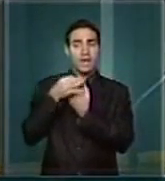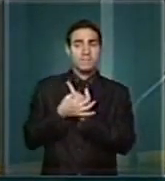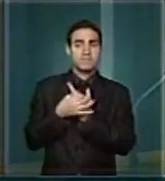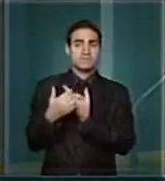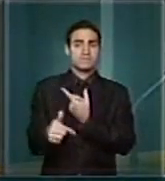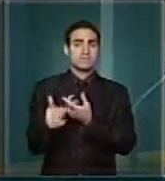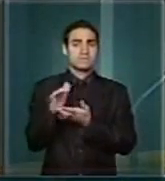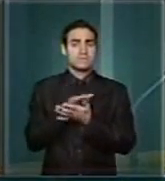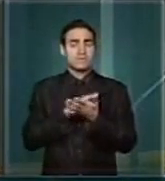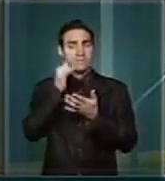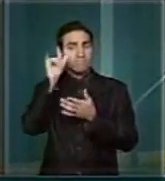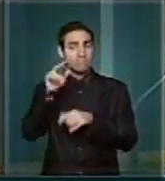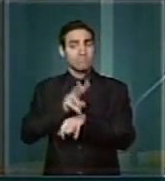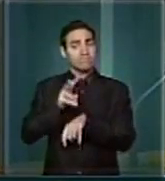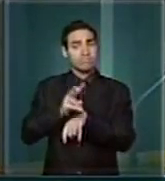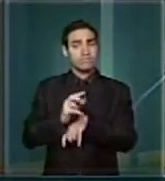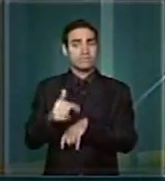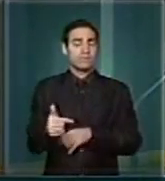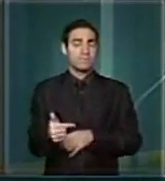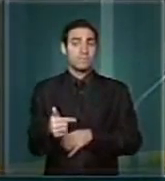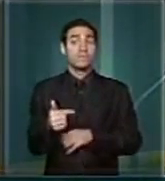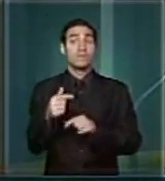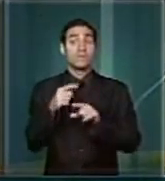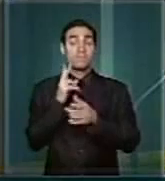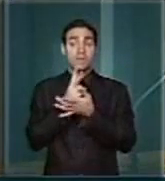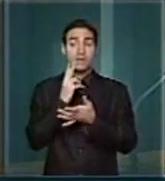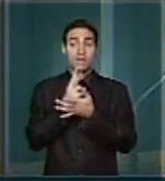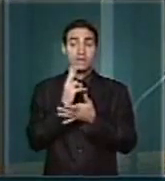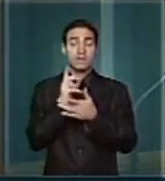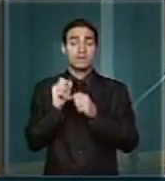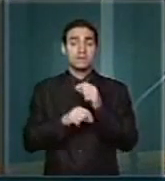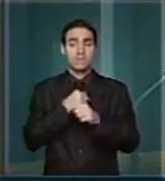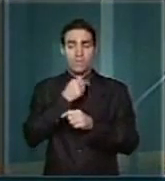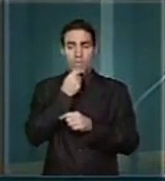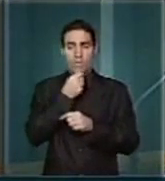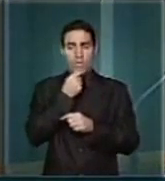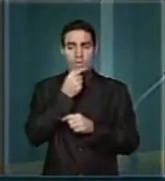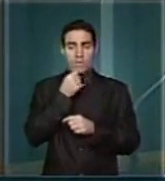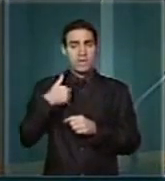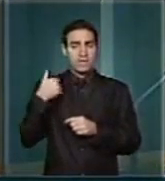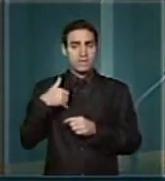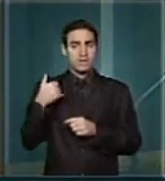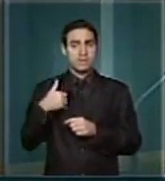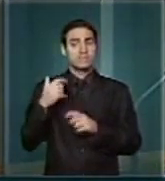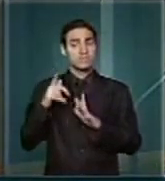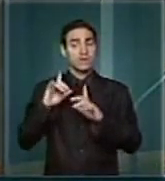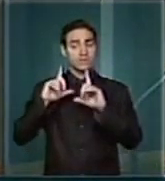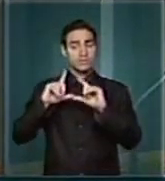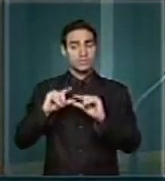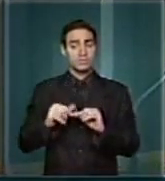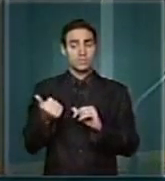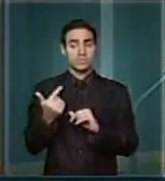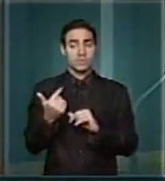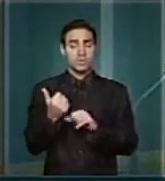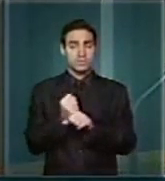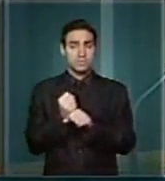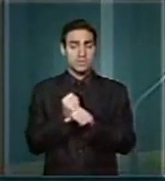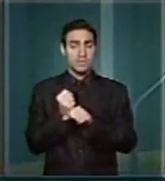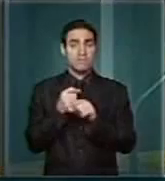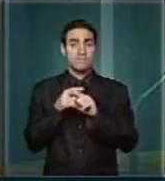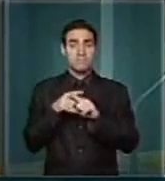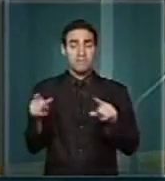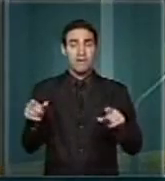não estão se precavendo, não estão fazendo preventivo. Embora o percentual de casos jovens dessa faixa etária tenha diminuído em 12 anos, entre